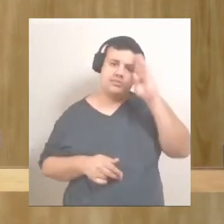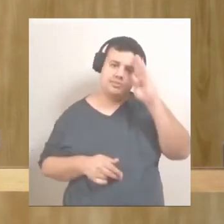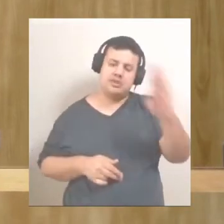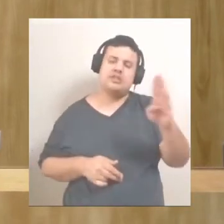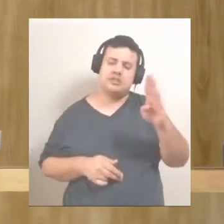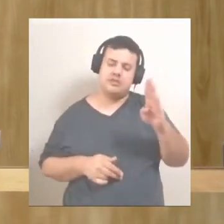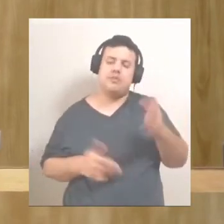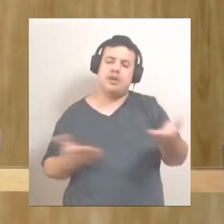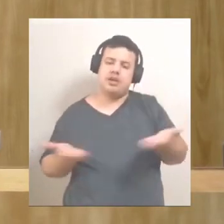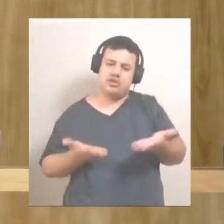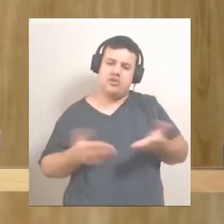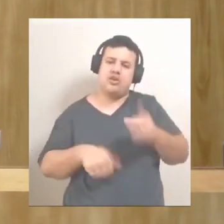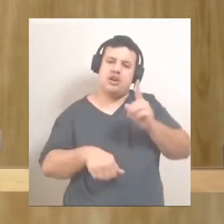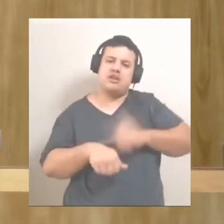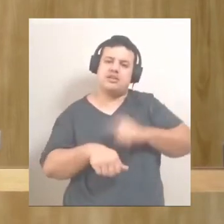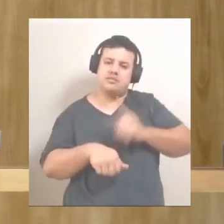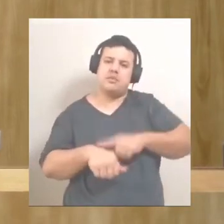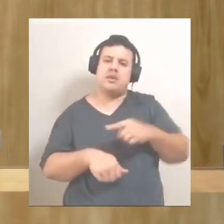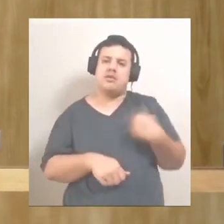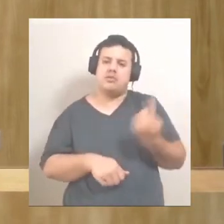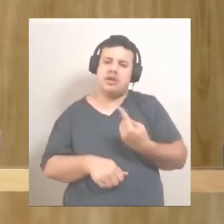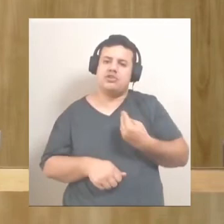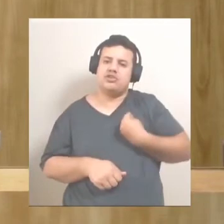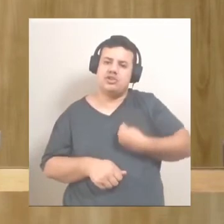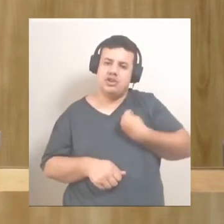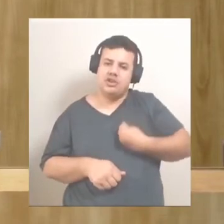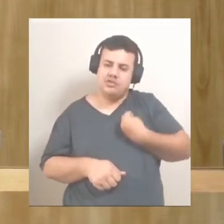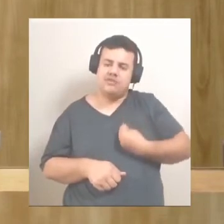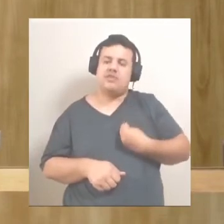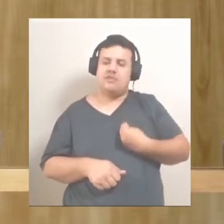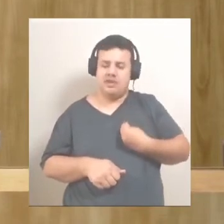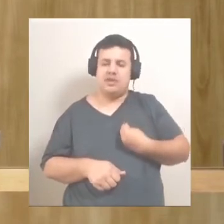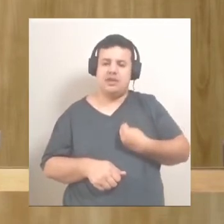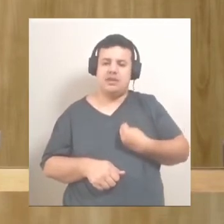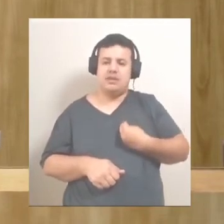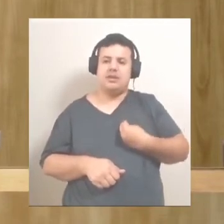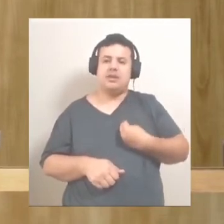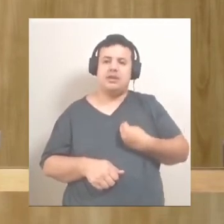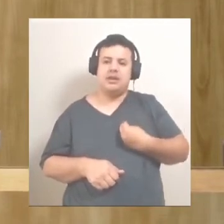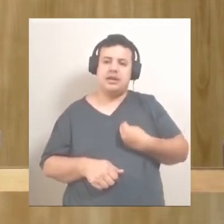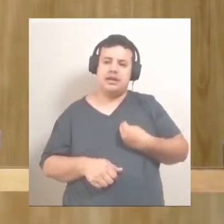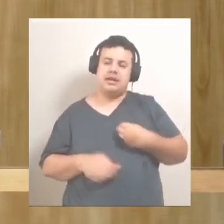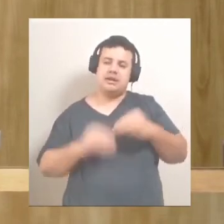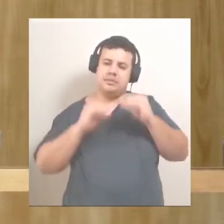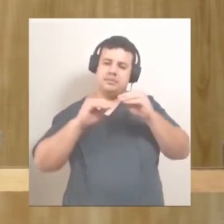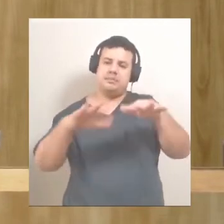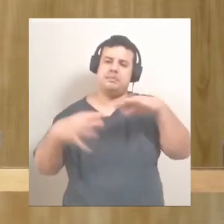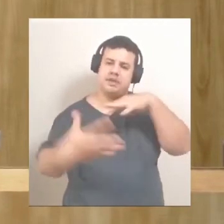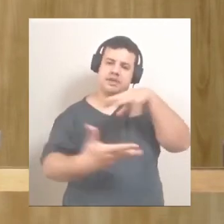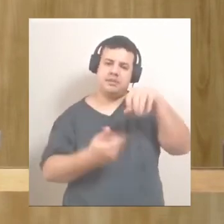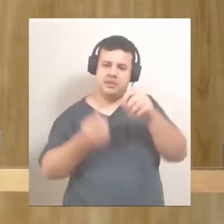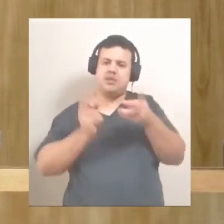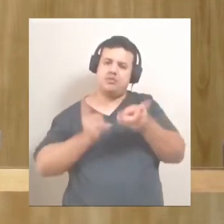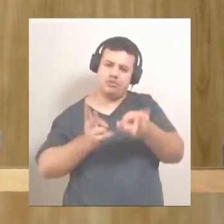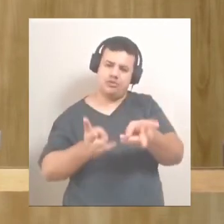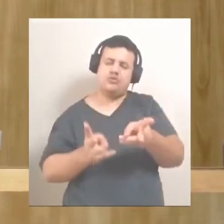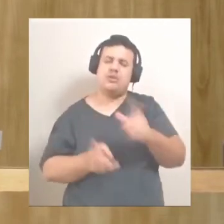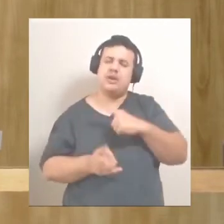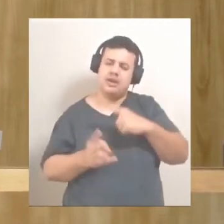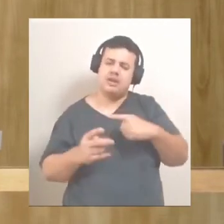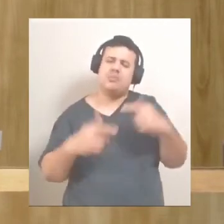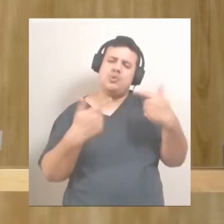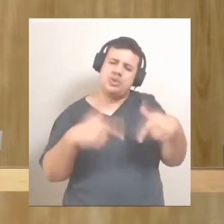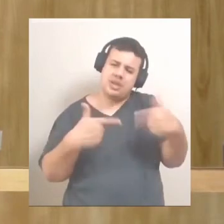nesse momento que vivemos a questão da pandemia, porque ainda estamos nela, né? Tem gerado muito emprego,